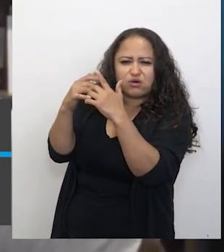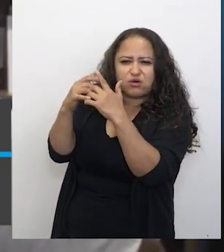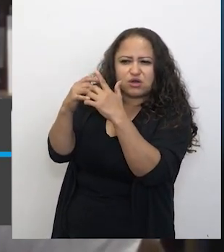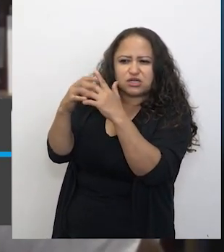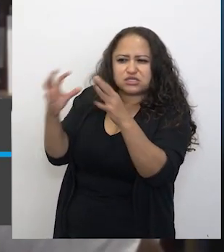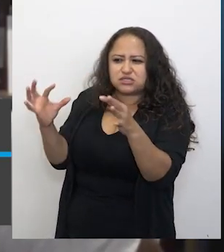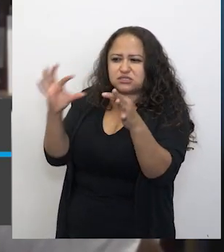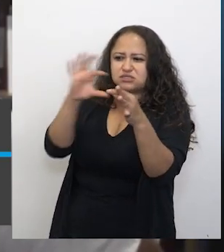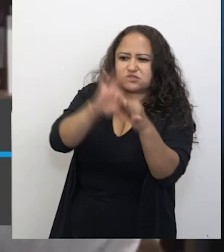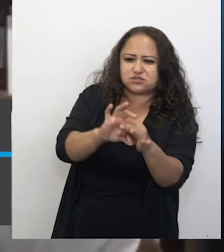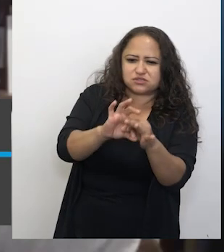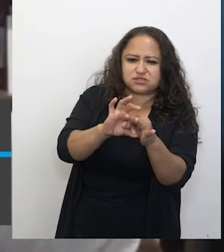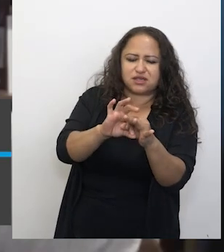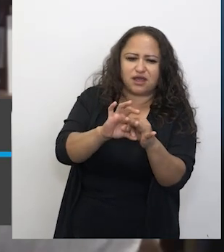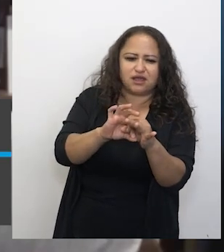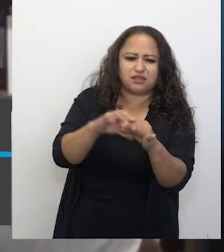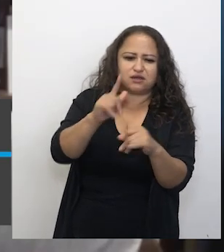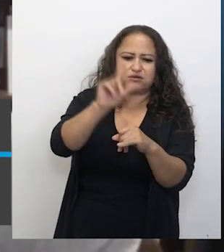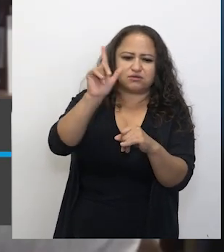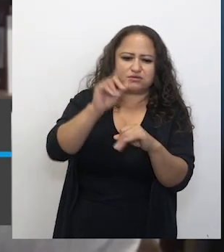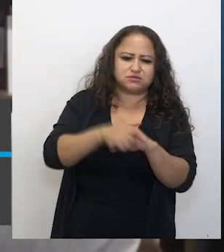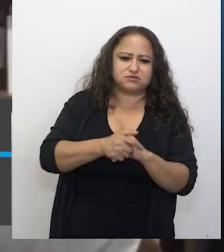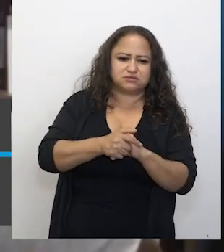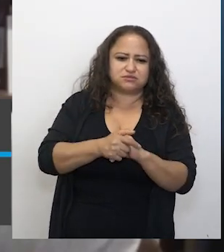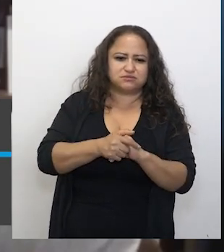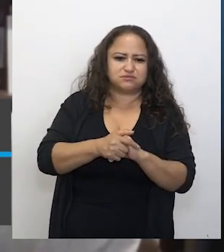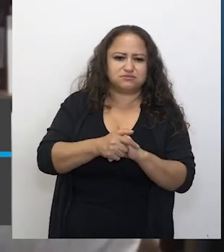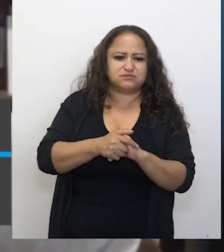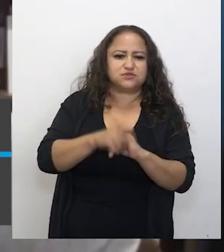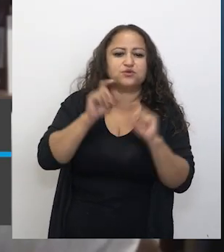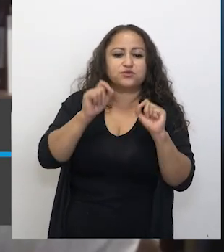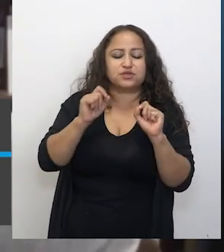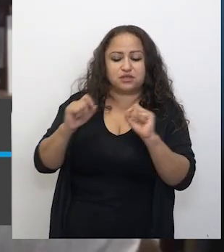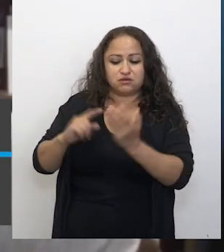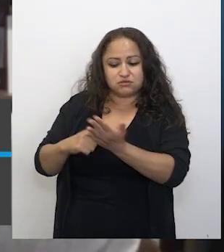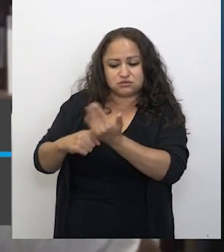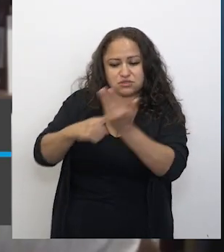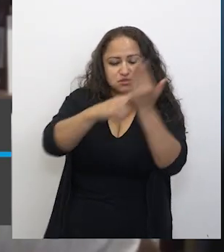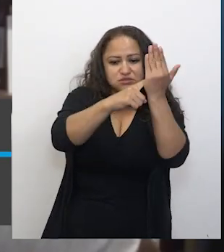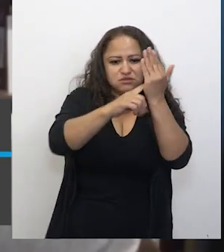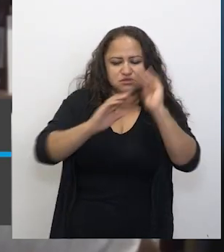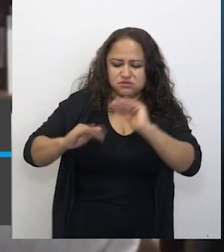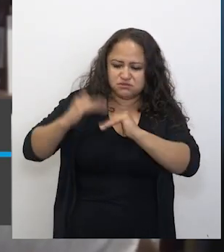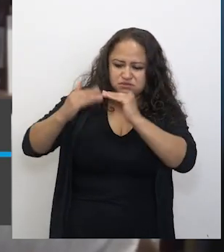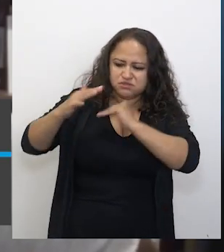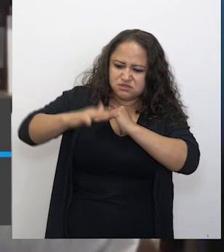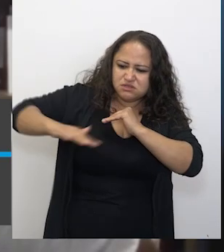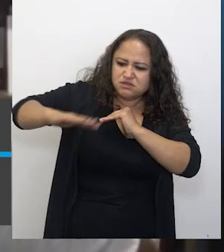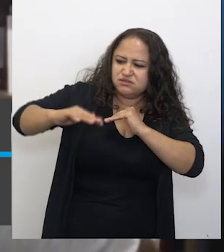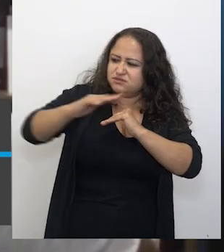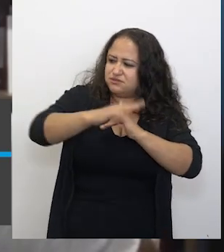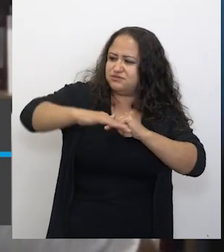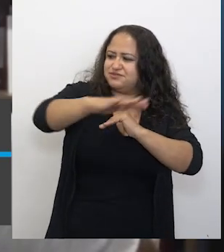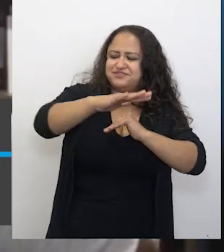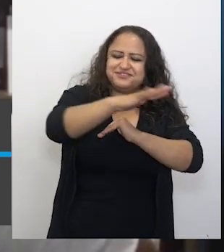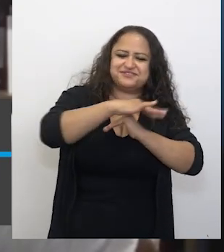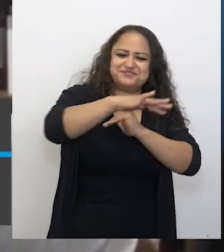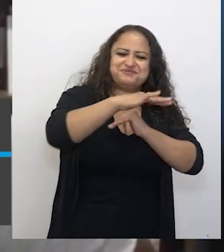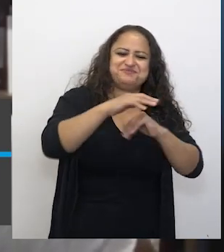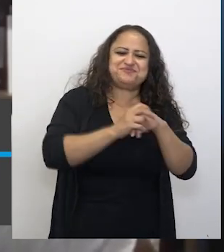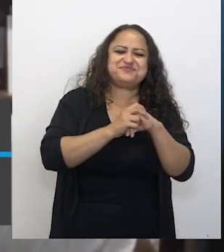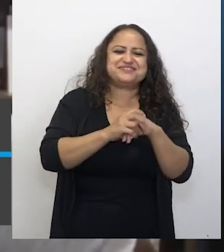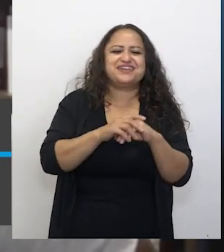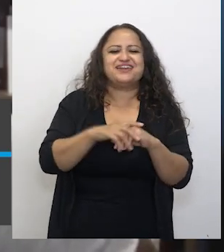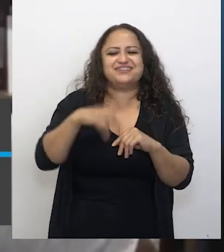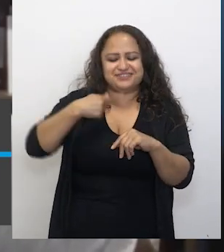desassociada da realidade. Muito pelo contrário. Exatamente. Todo esse avanço tecnológico, em todas as áreas, por exemplo, a filosofia